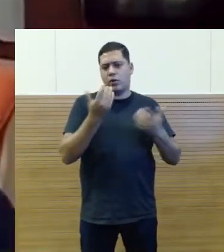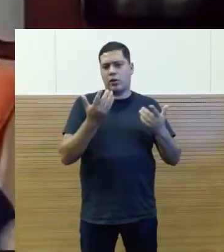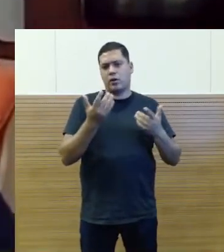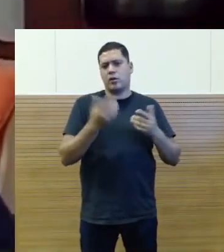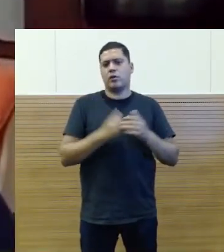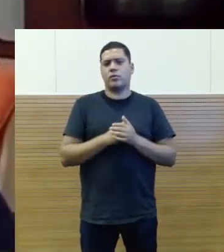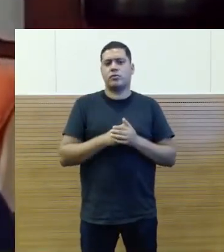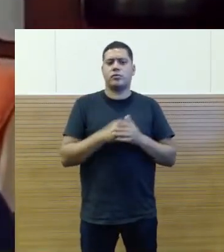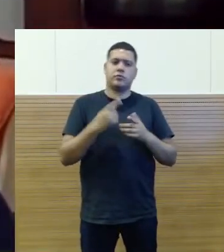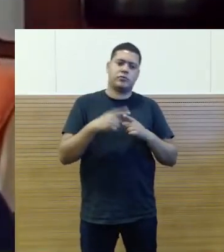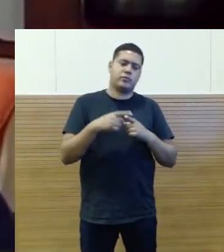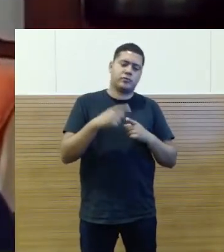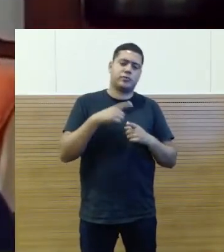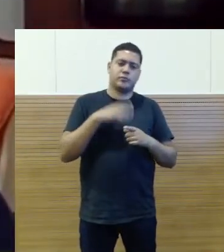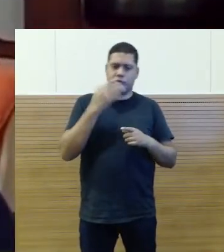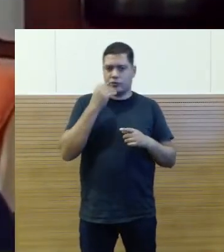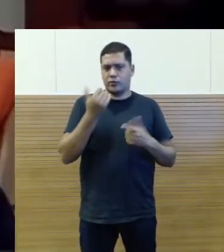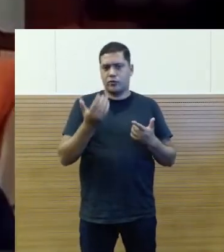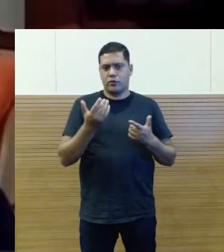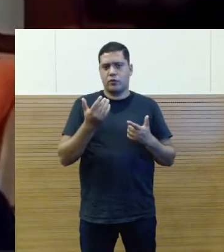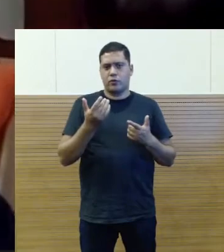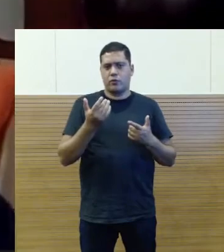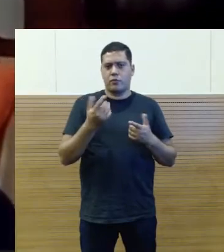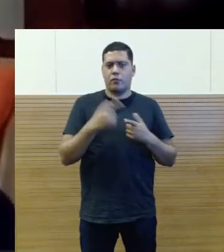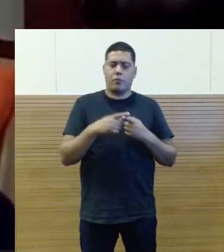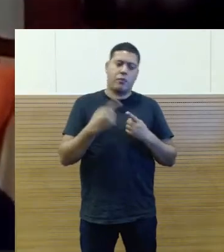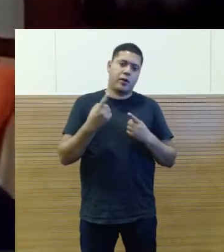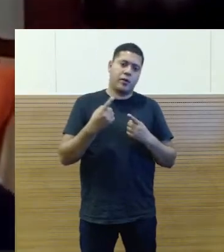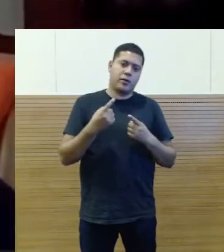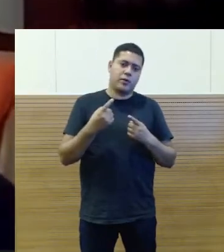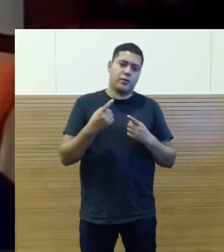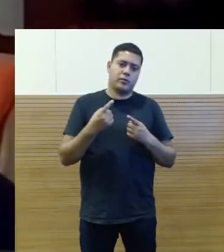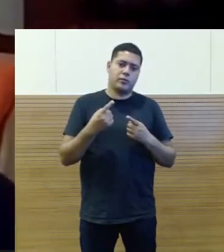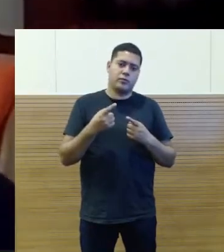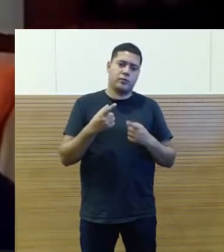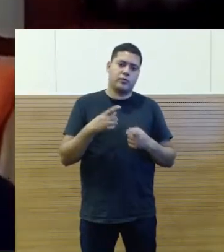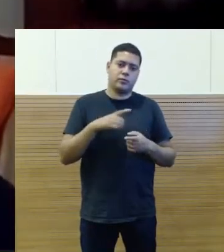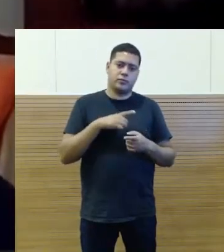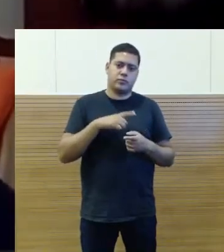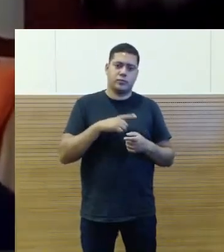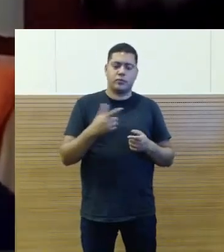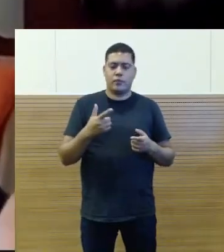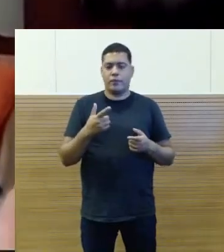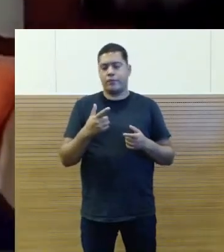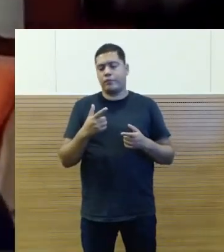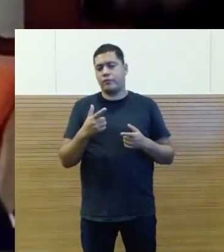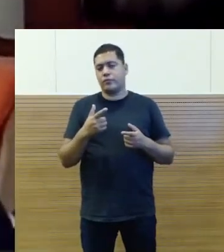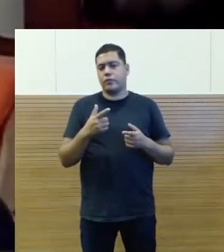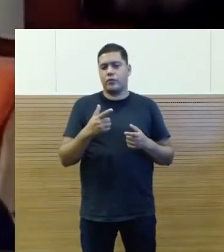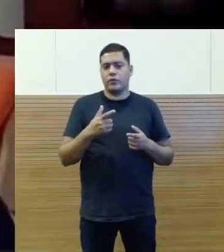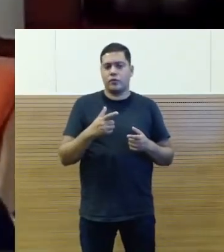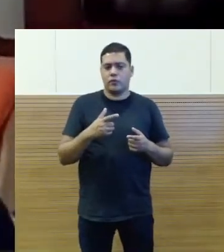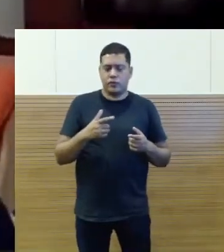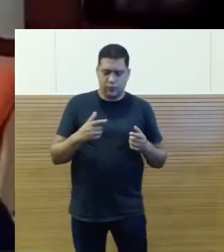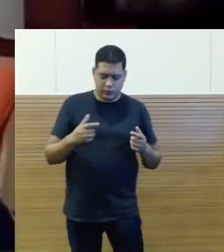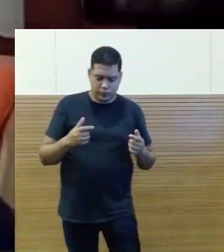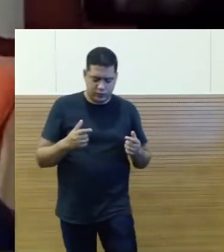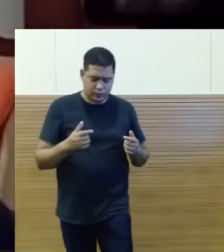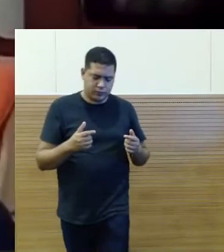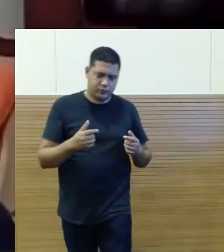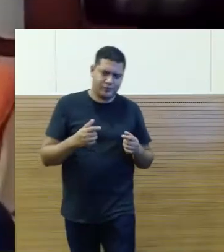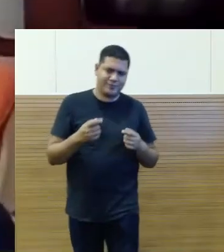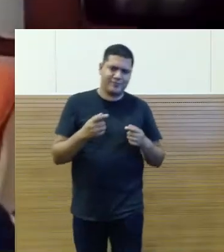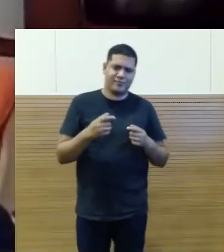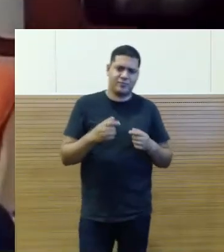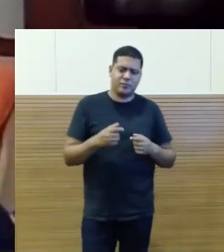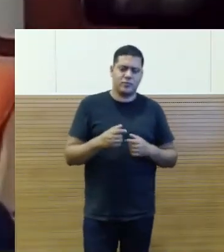guia consistente é um passo, agora ele tem que chegar às pessoas, né? E ainda amanhã, sobretudo, vamos discutir essa questão da disseminação,